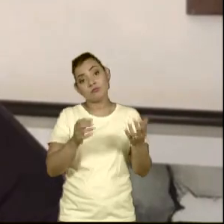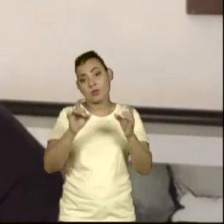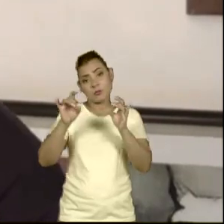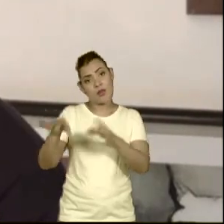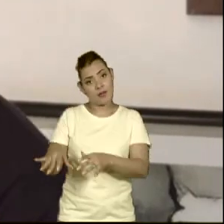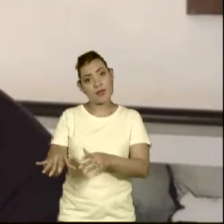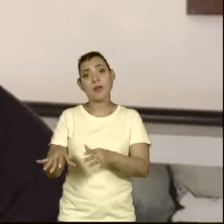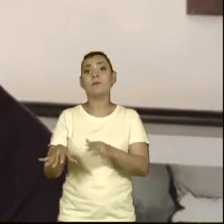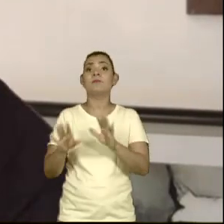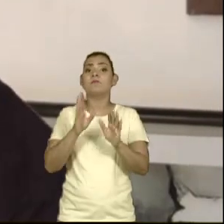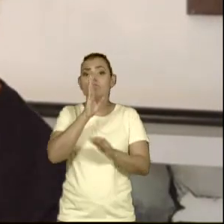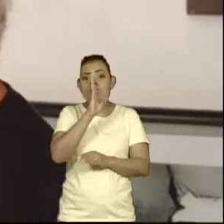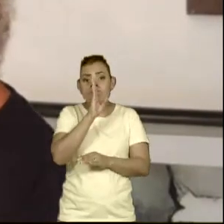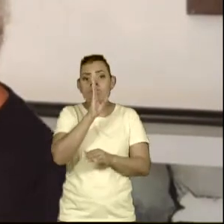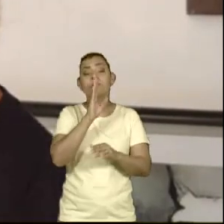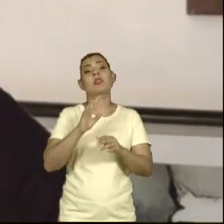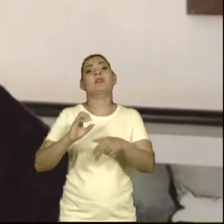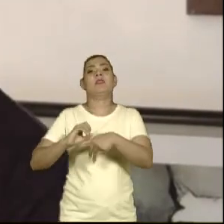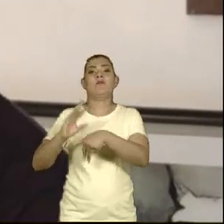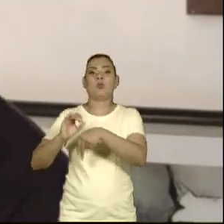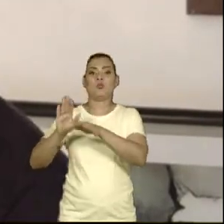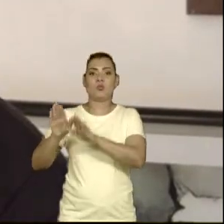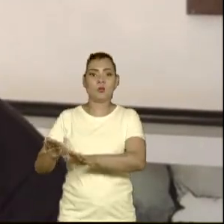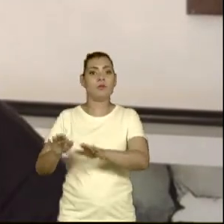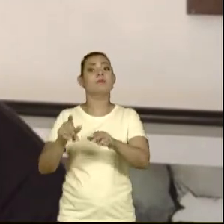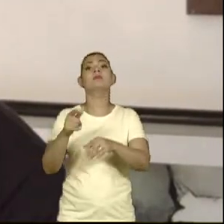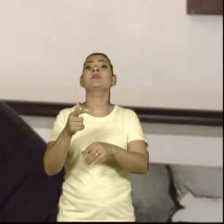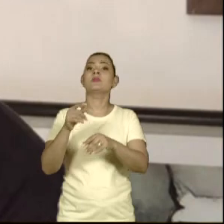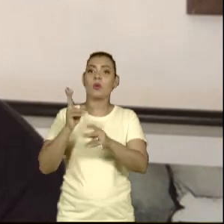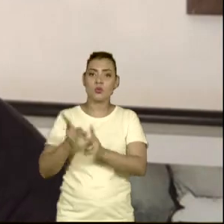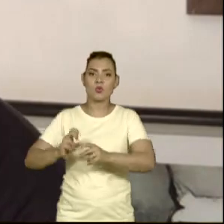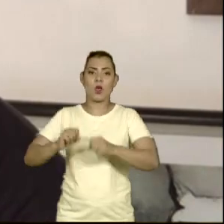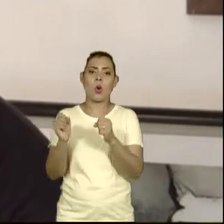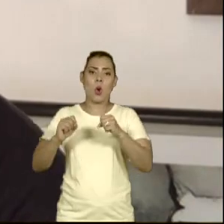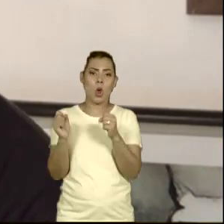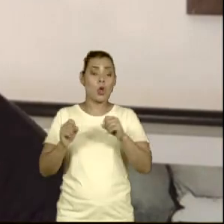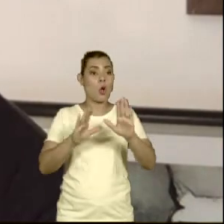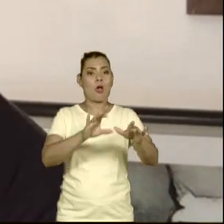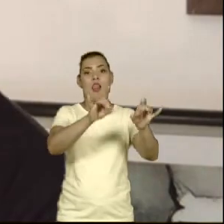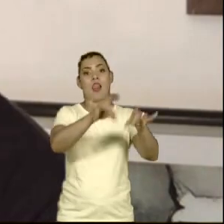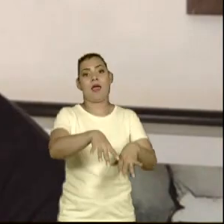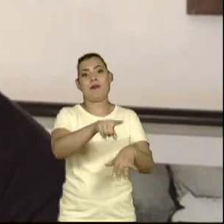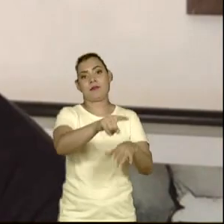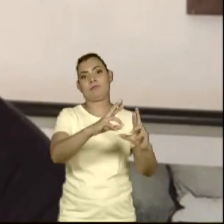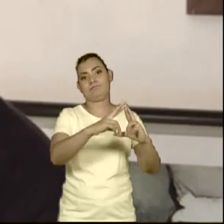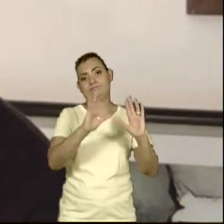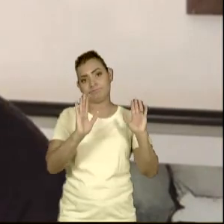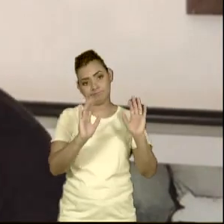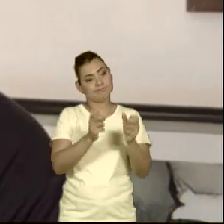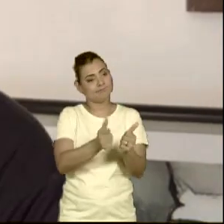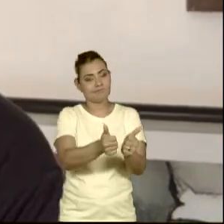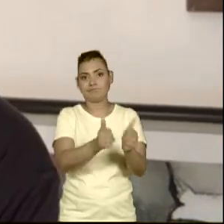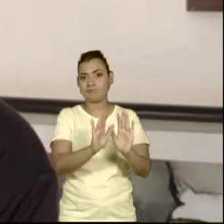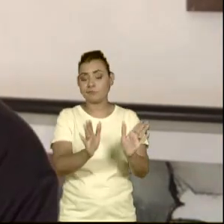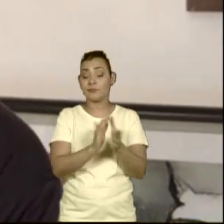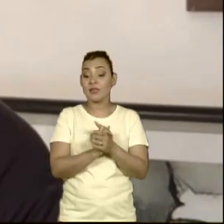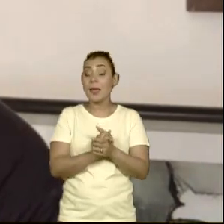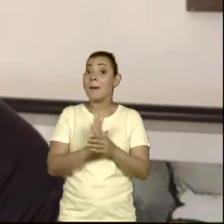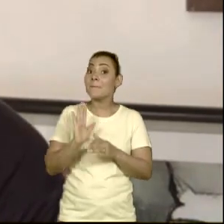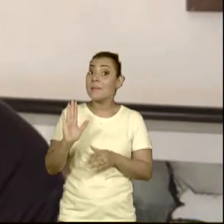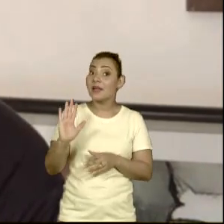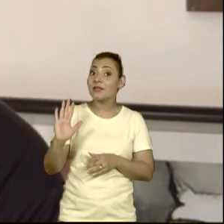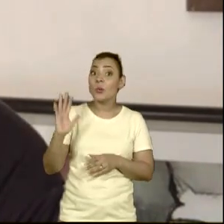e eu saí e fiquei quietinho na TV Cultura, feliz da vida, fazendo cocoricó, amava profundamente, estava tudo lindo. Até que